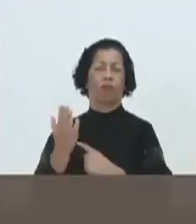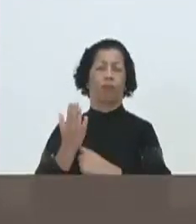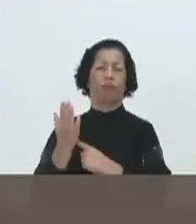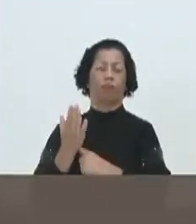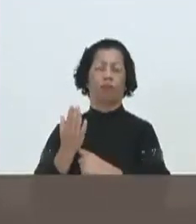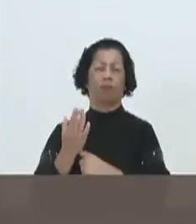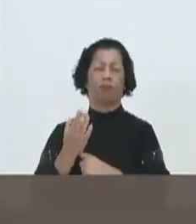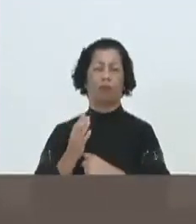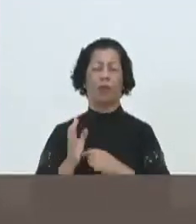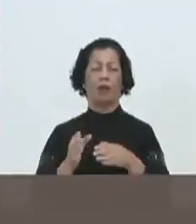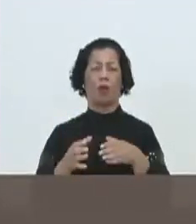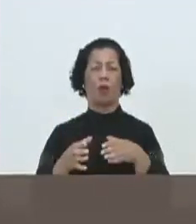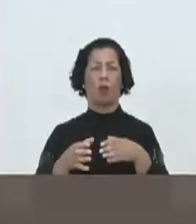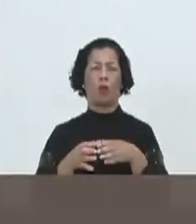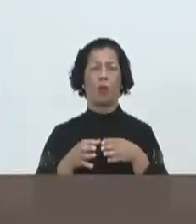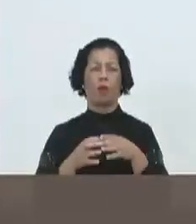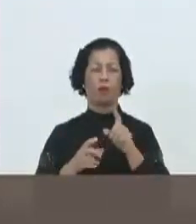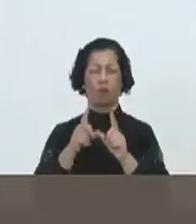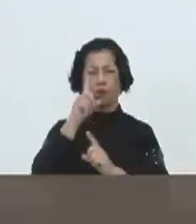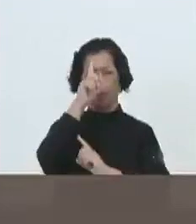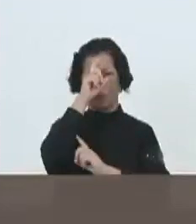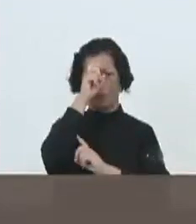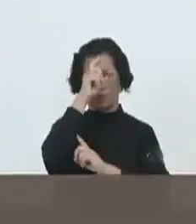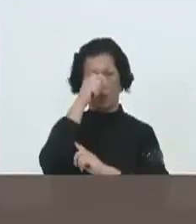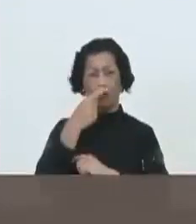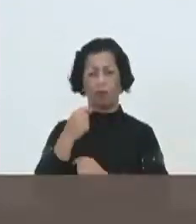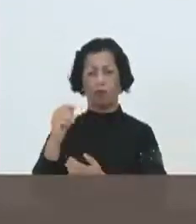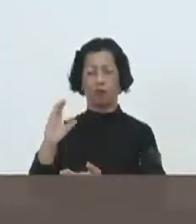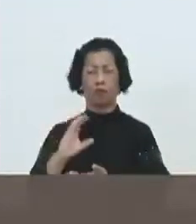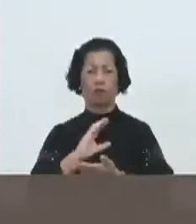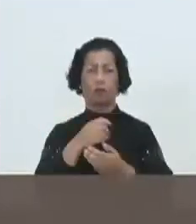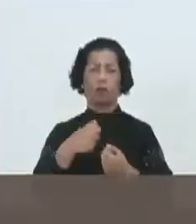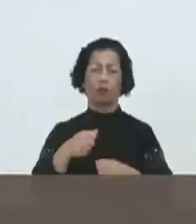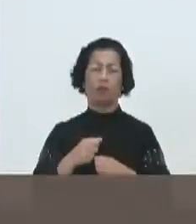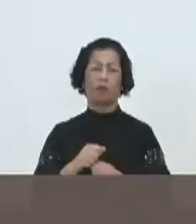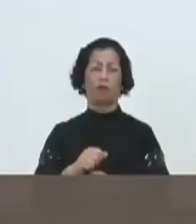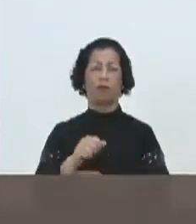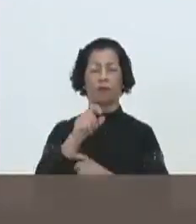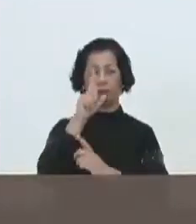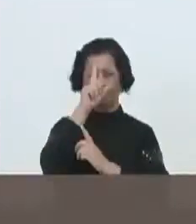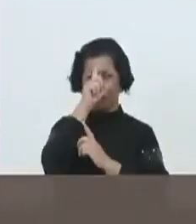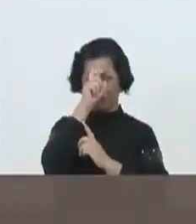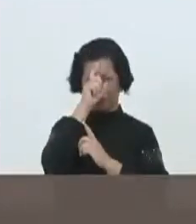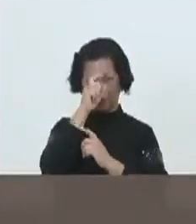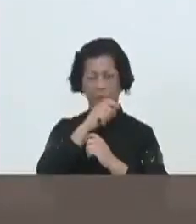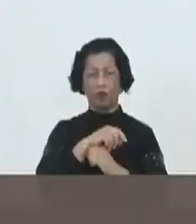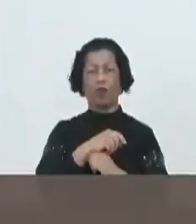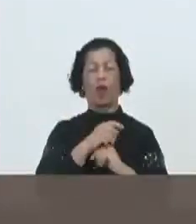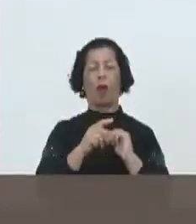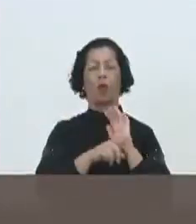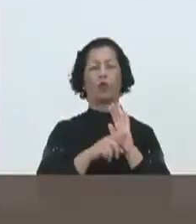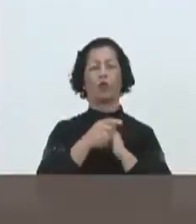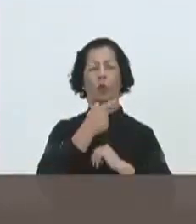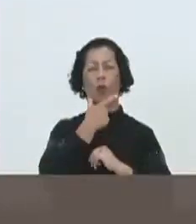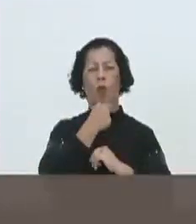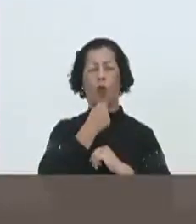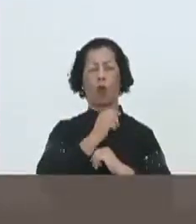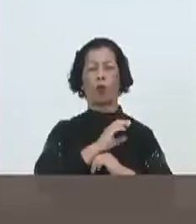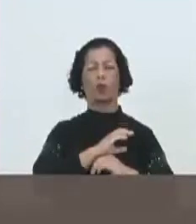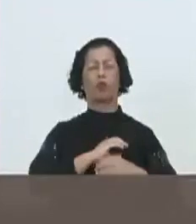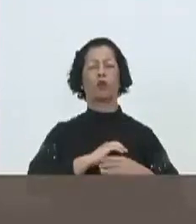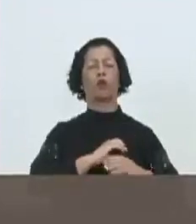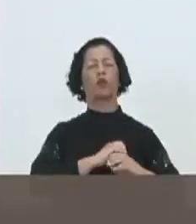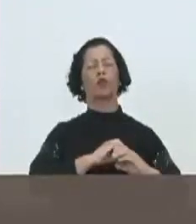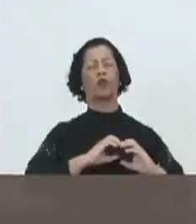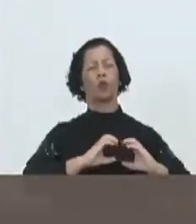manter o hospital que atende aos corações dos homens né que quem a doença cardíaca